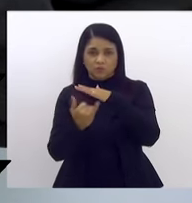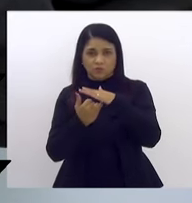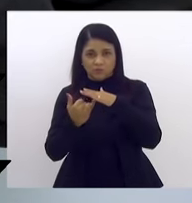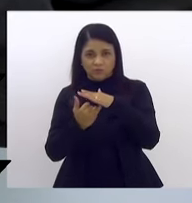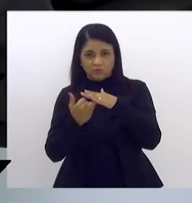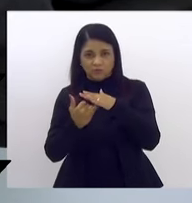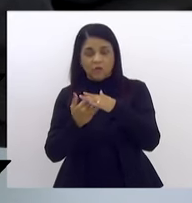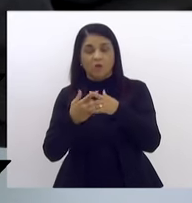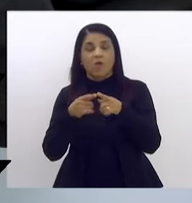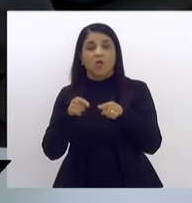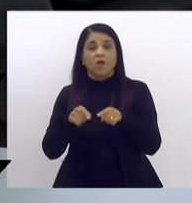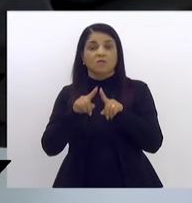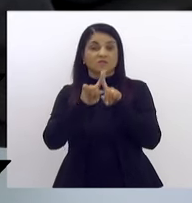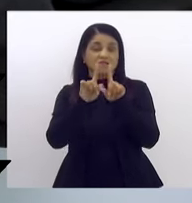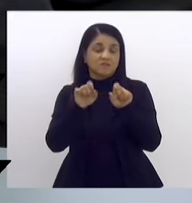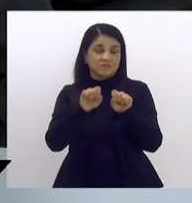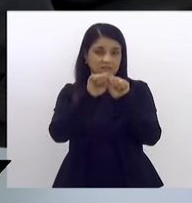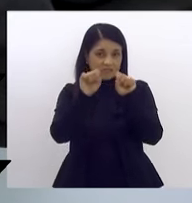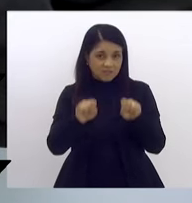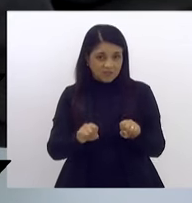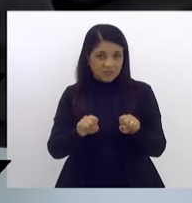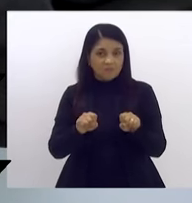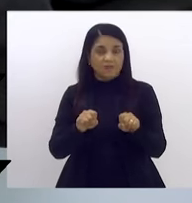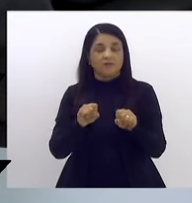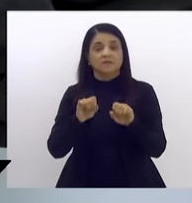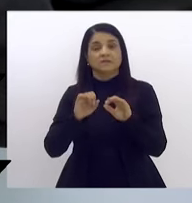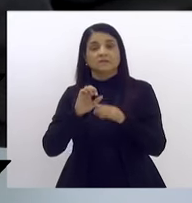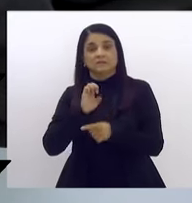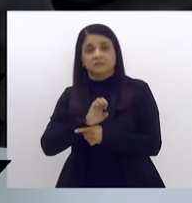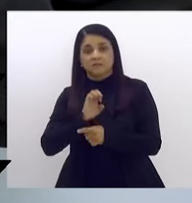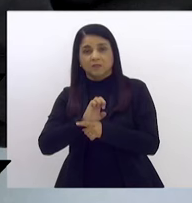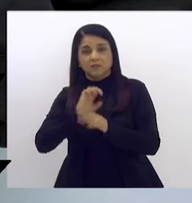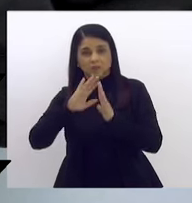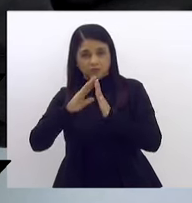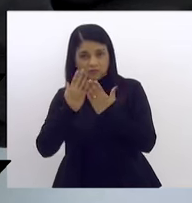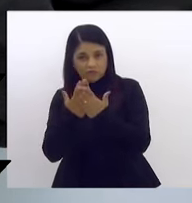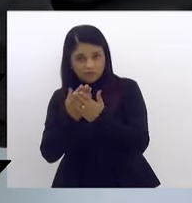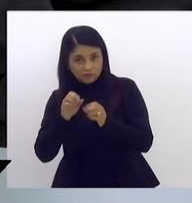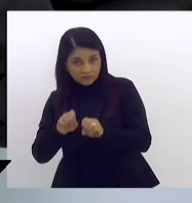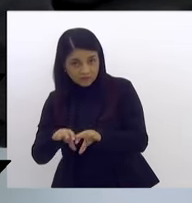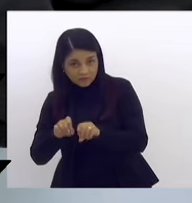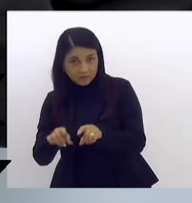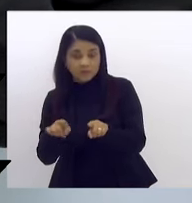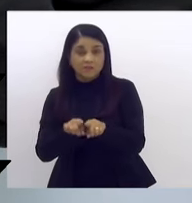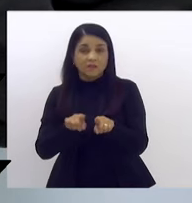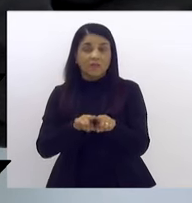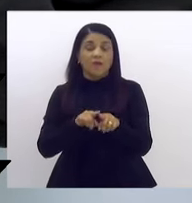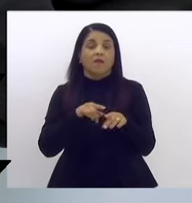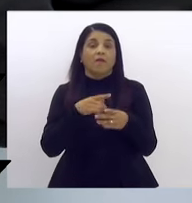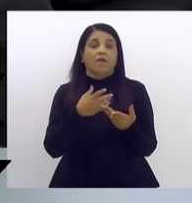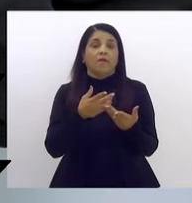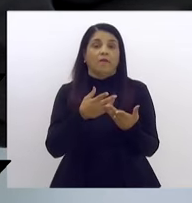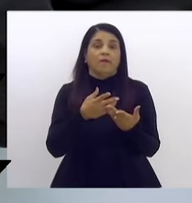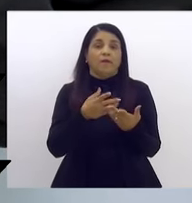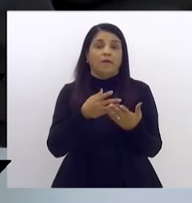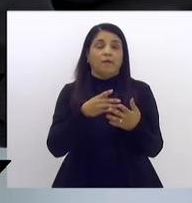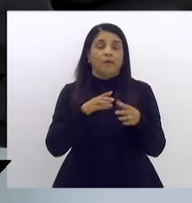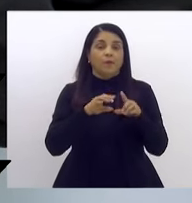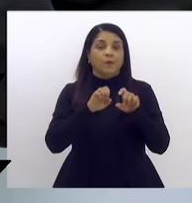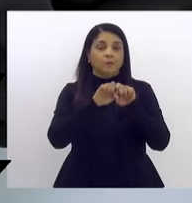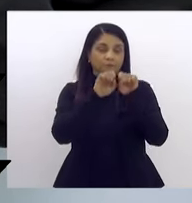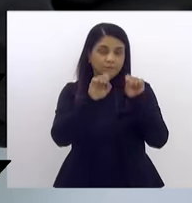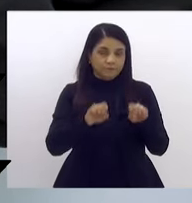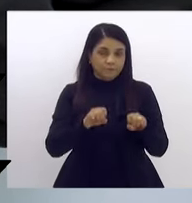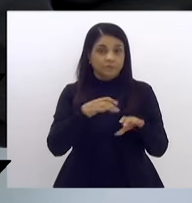Ensino Quanto ao nosso sistema Estadual de Saúde que seria esse tal centro de referência né a gente sabe que mesmo os